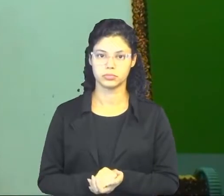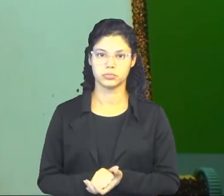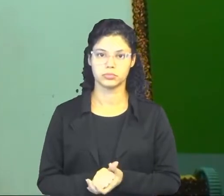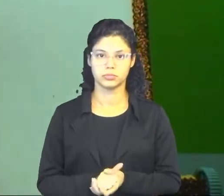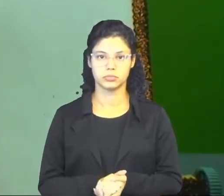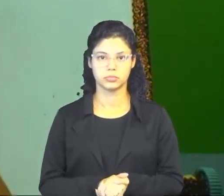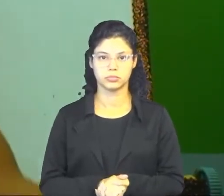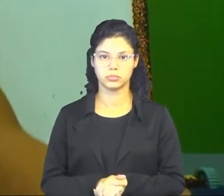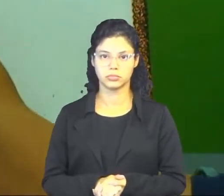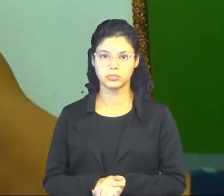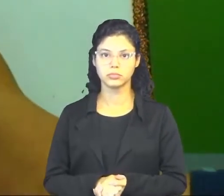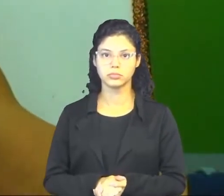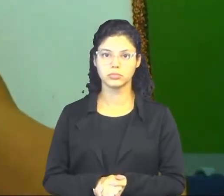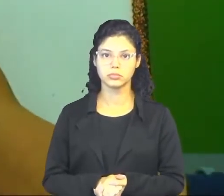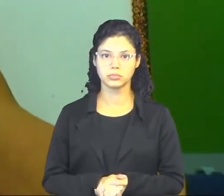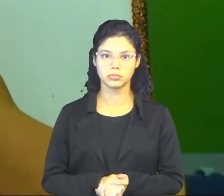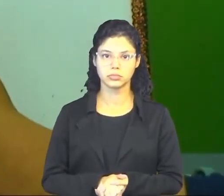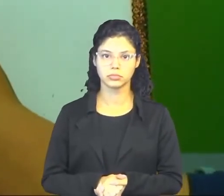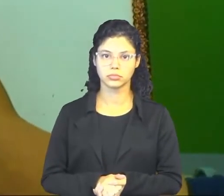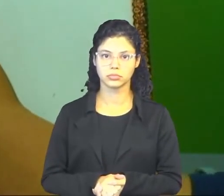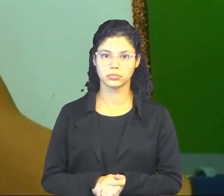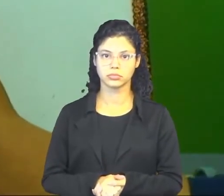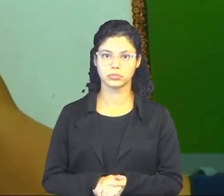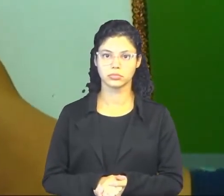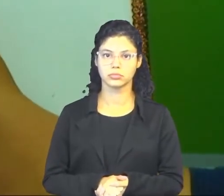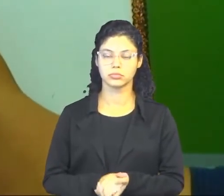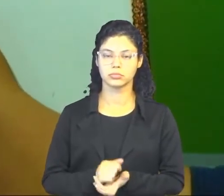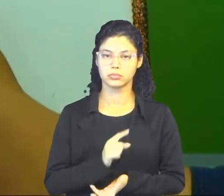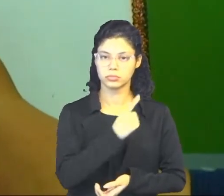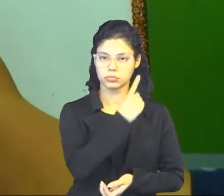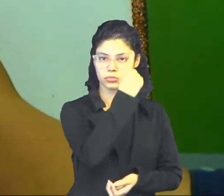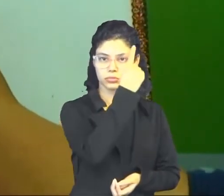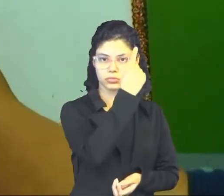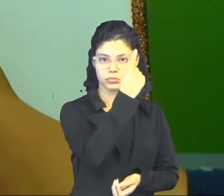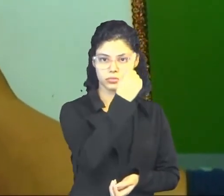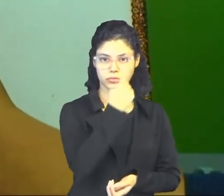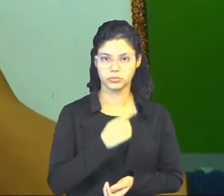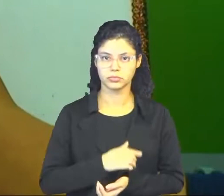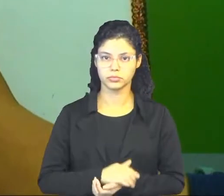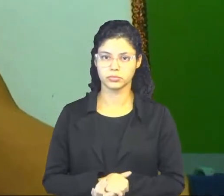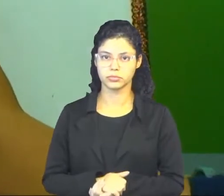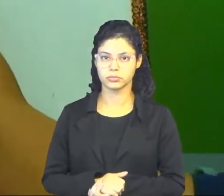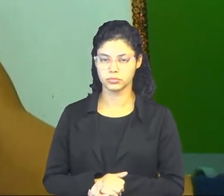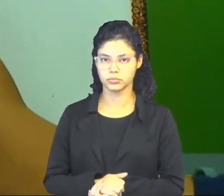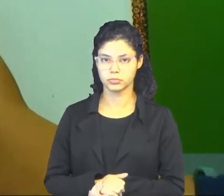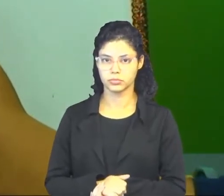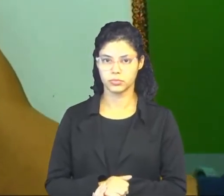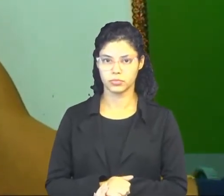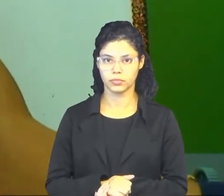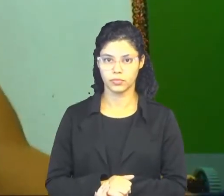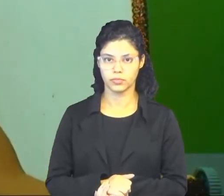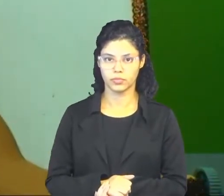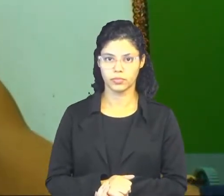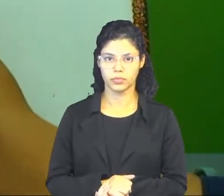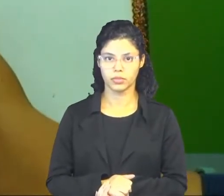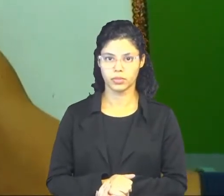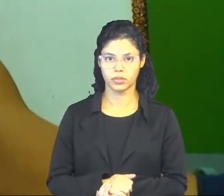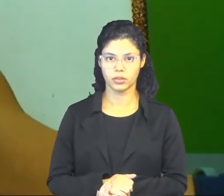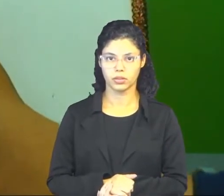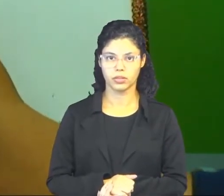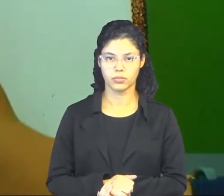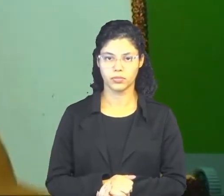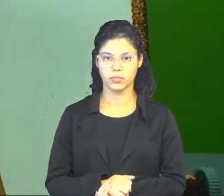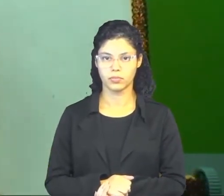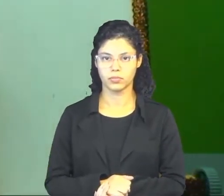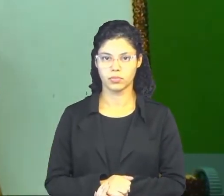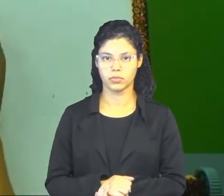vezes, vai 1, né? No caso, vai 1 é por causa que eu coloco aqui, deixa eu só apagar aqui para você entender, ó. Esse